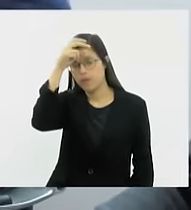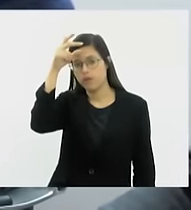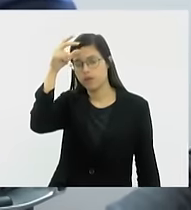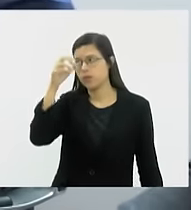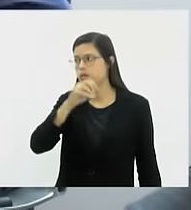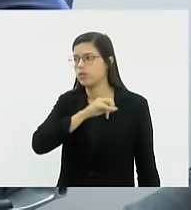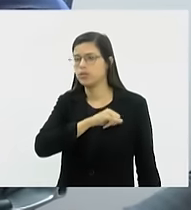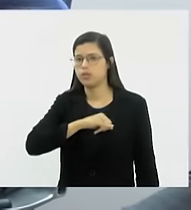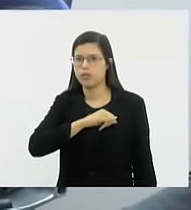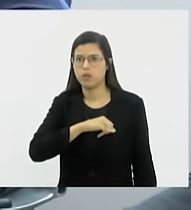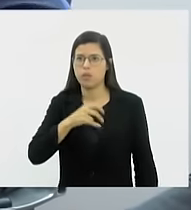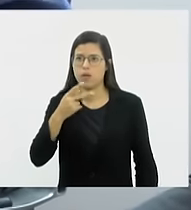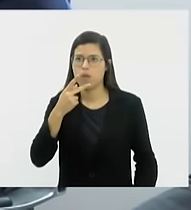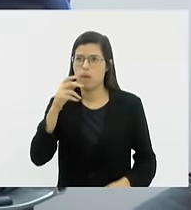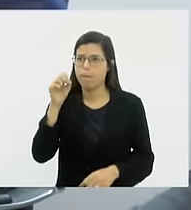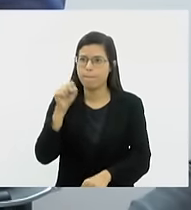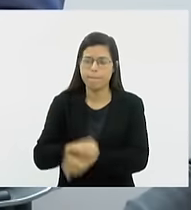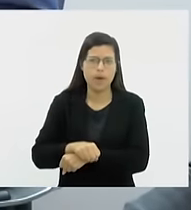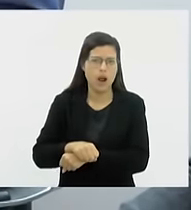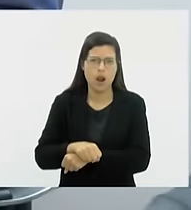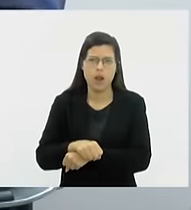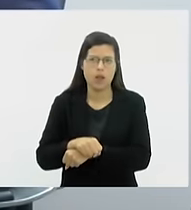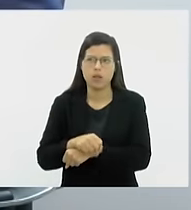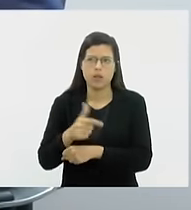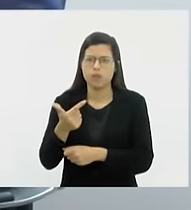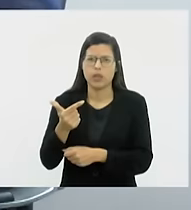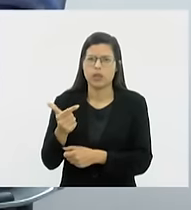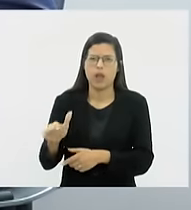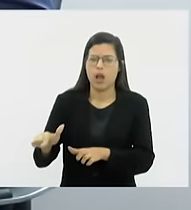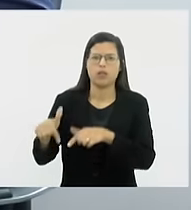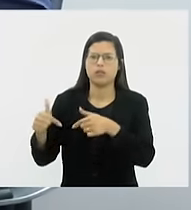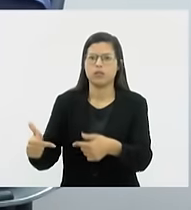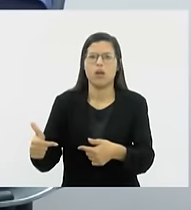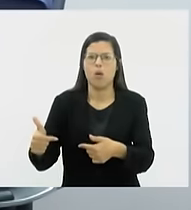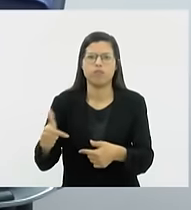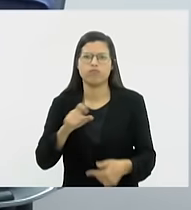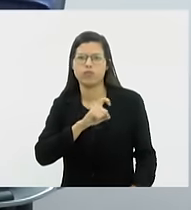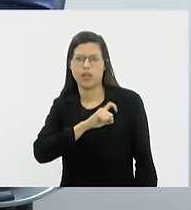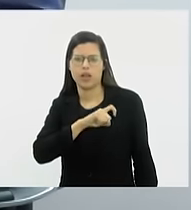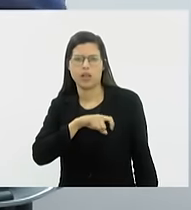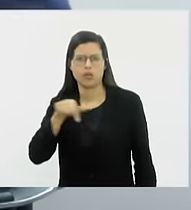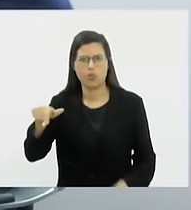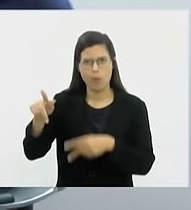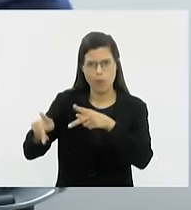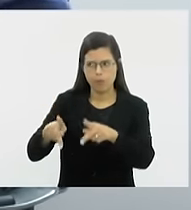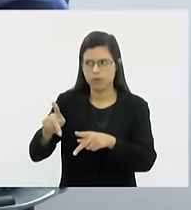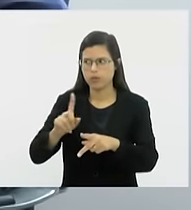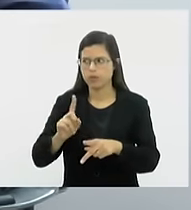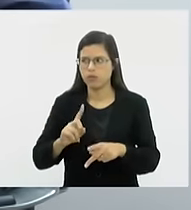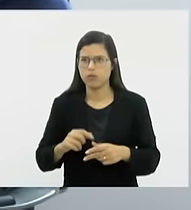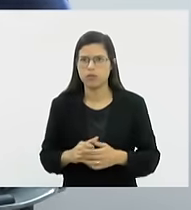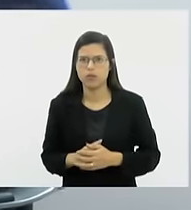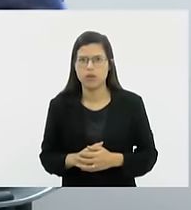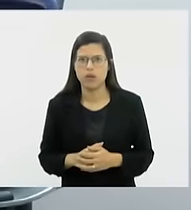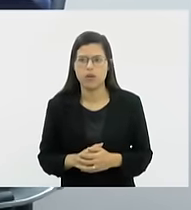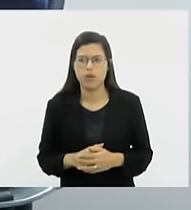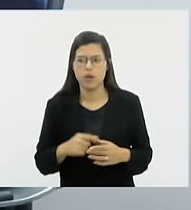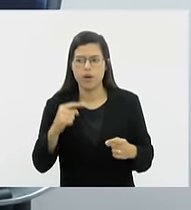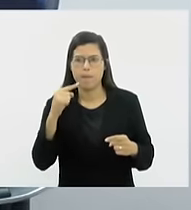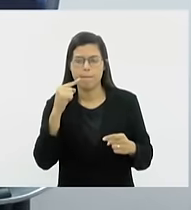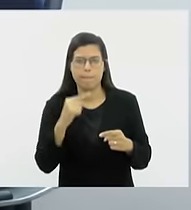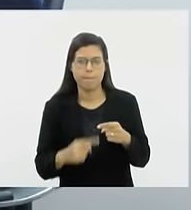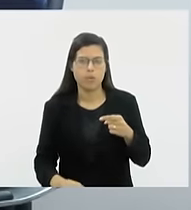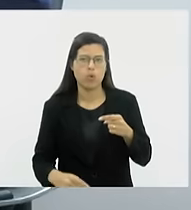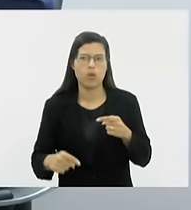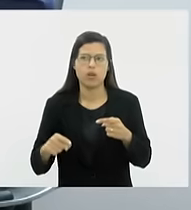Itaboraí não tem pouca vergonha de operação para sacanear a vida da população, não. E proibiu qualquer tipo de convênio,